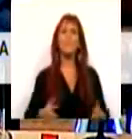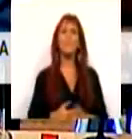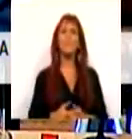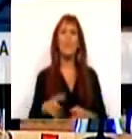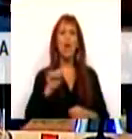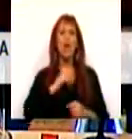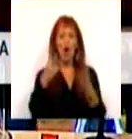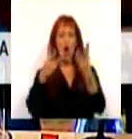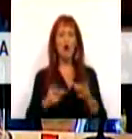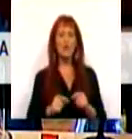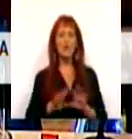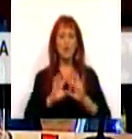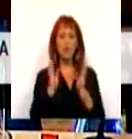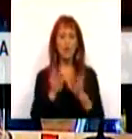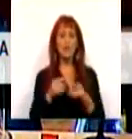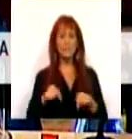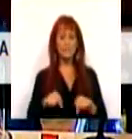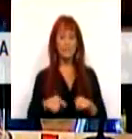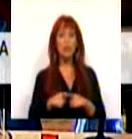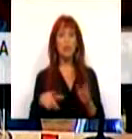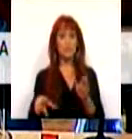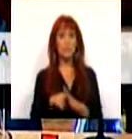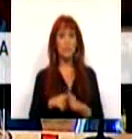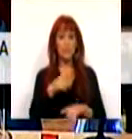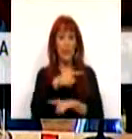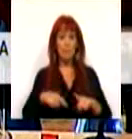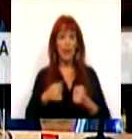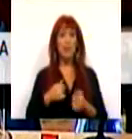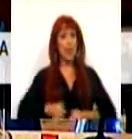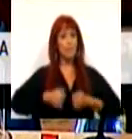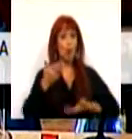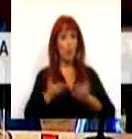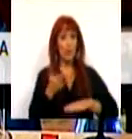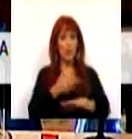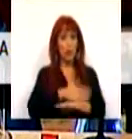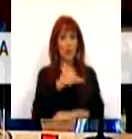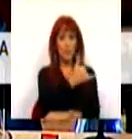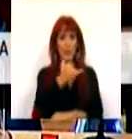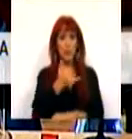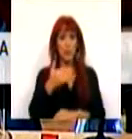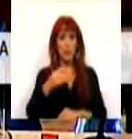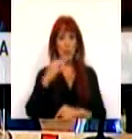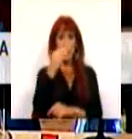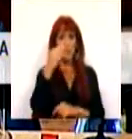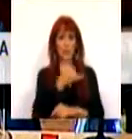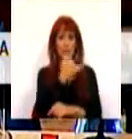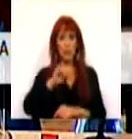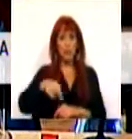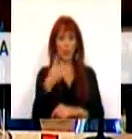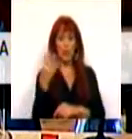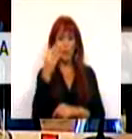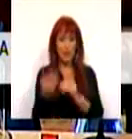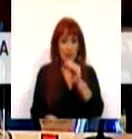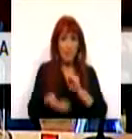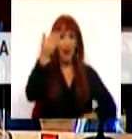O nosso orçamento corrobora que aqui chegados a meio da legislatura estamos melhor do que estávamos, mais 22,4%